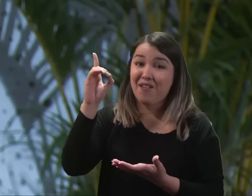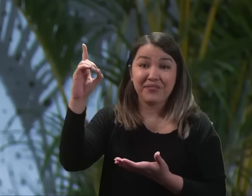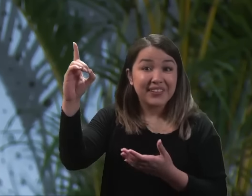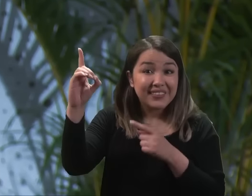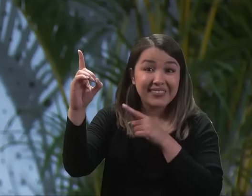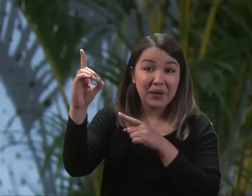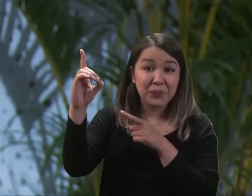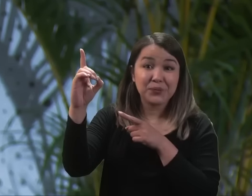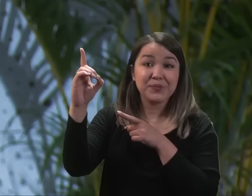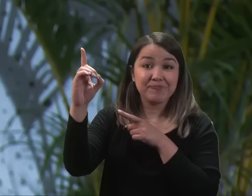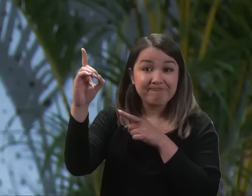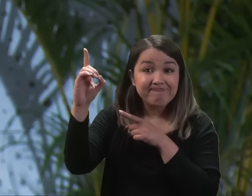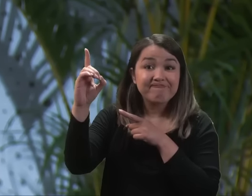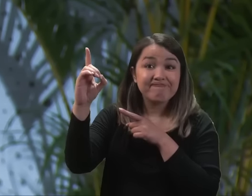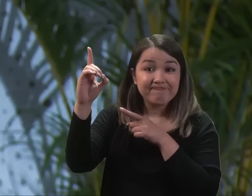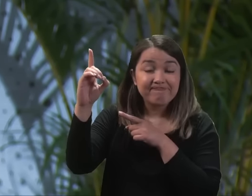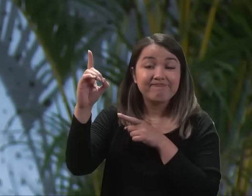de Israel